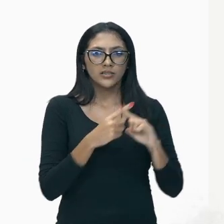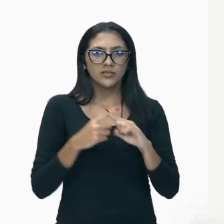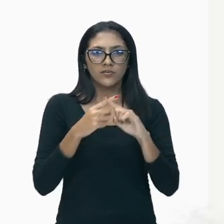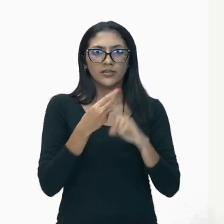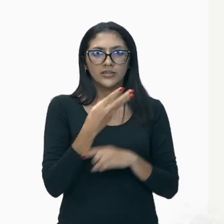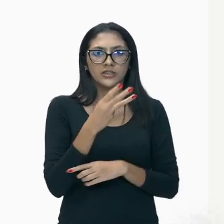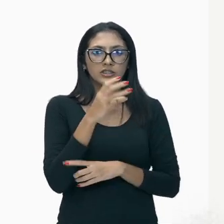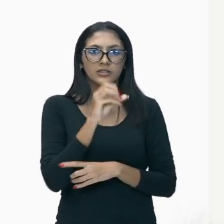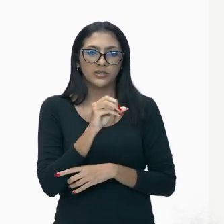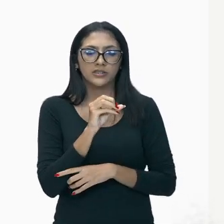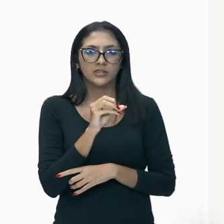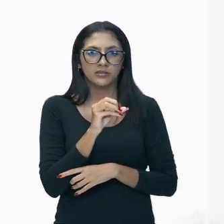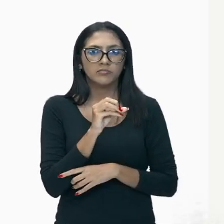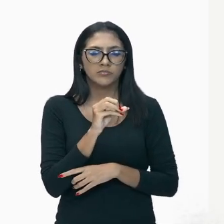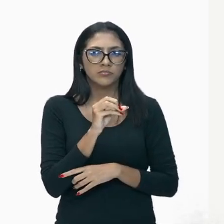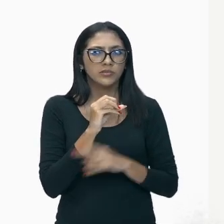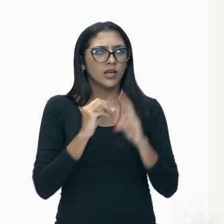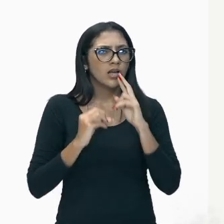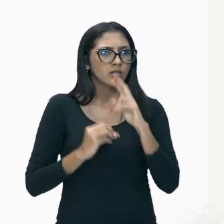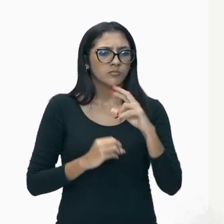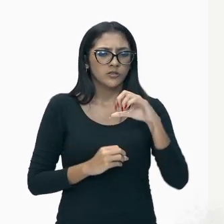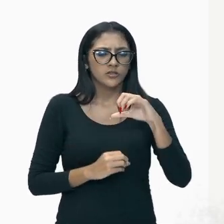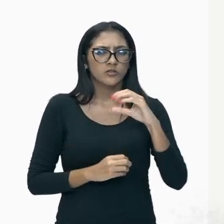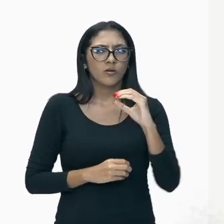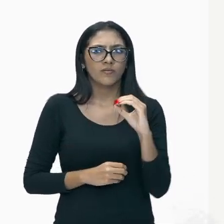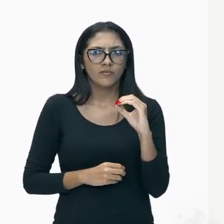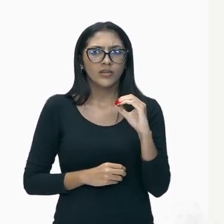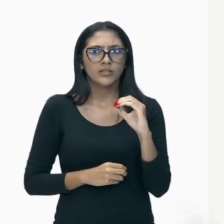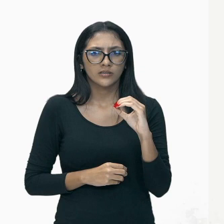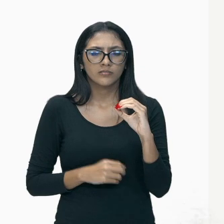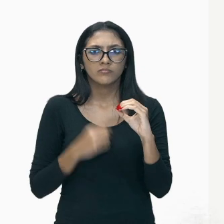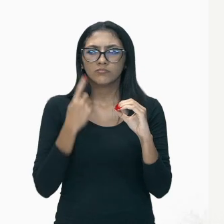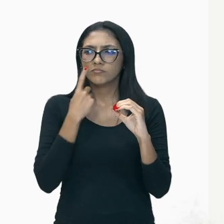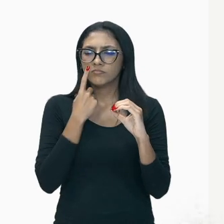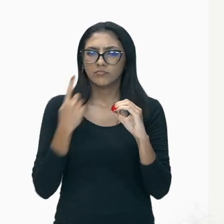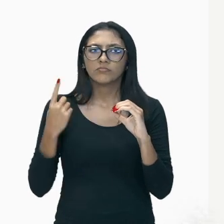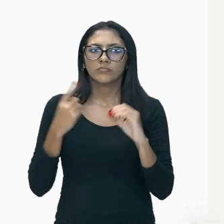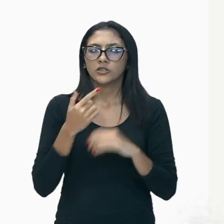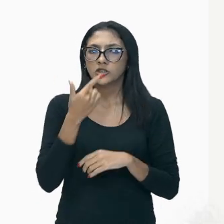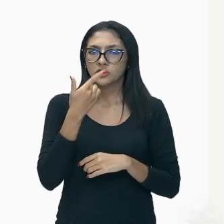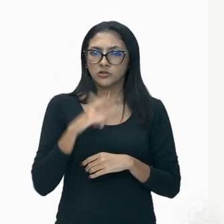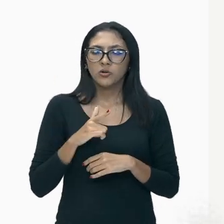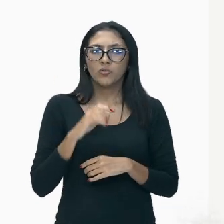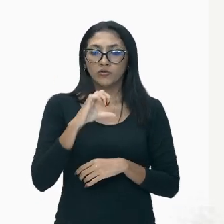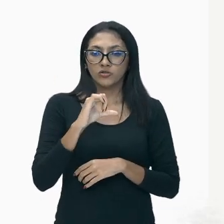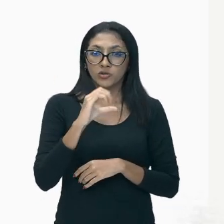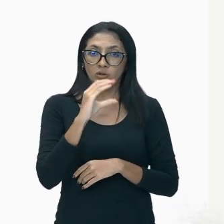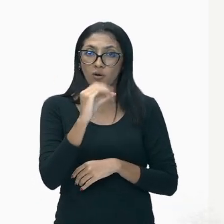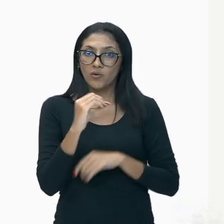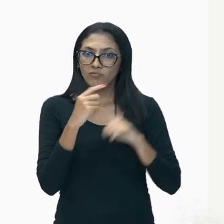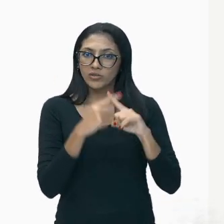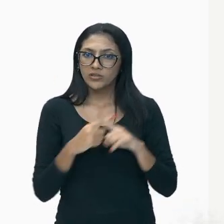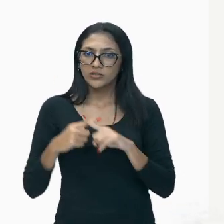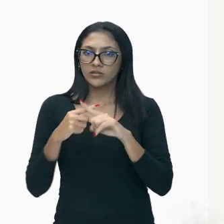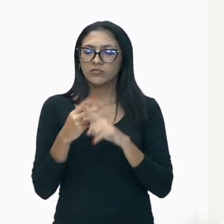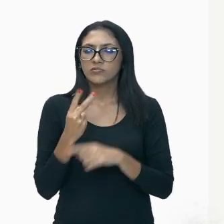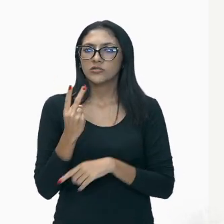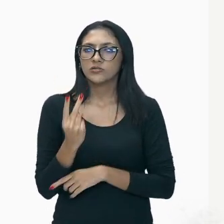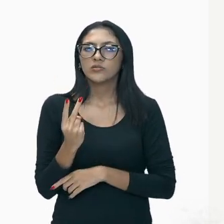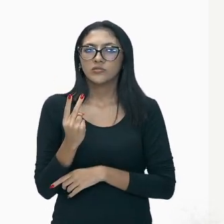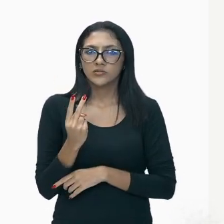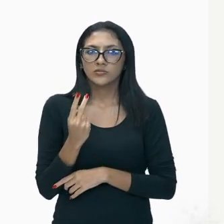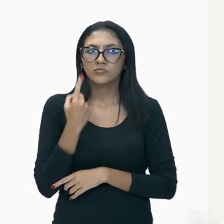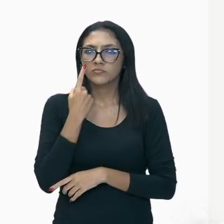90. E agora, repito, os 2 meses. 90 vezes 2,